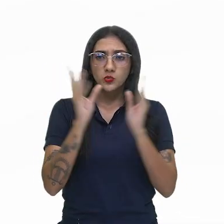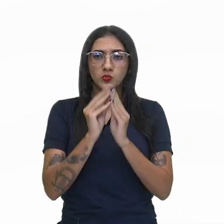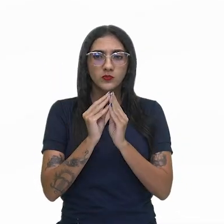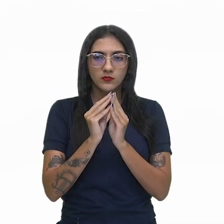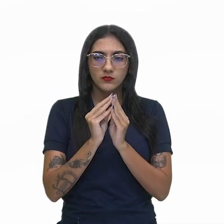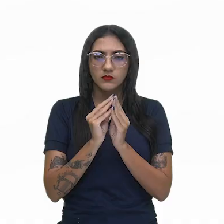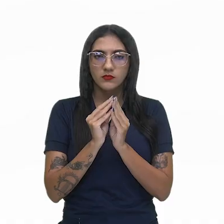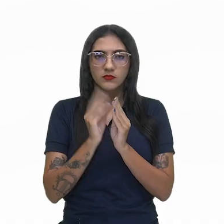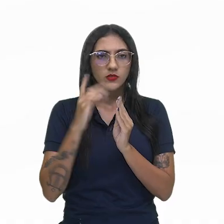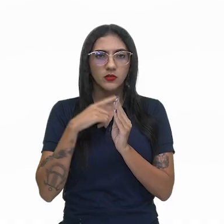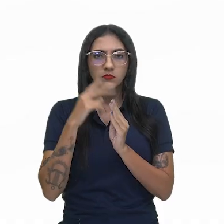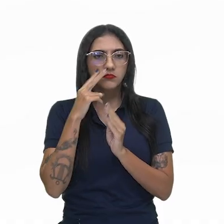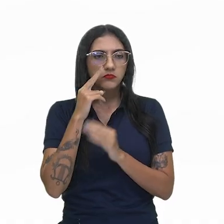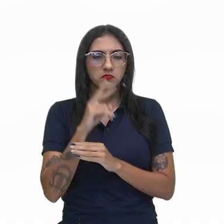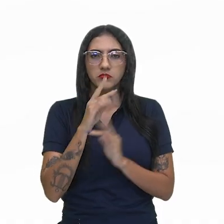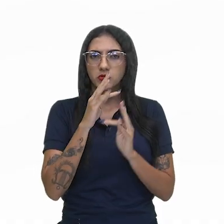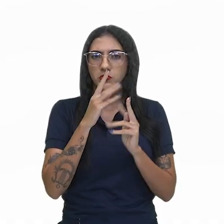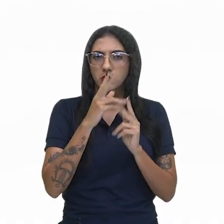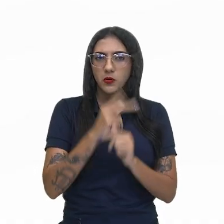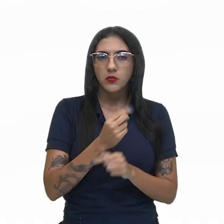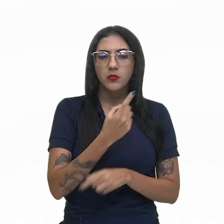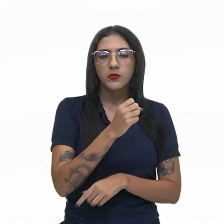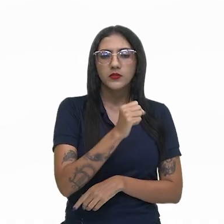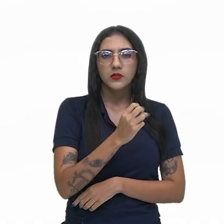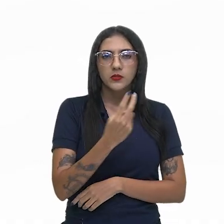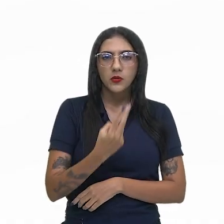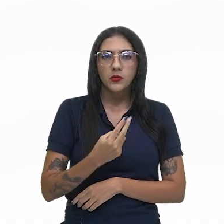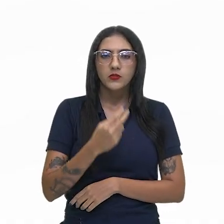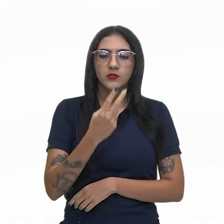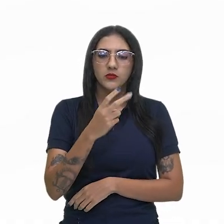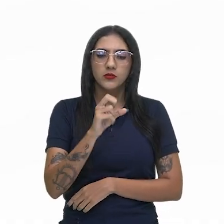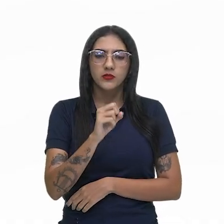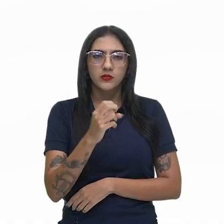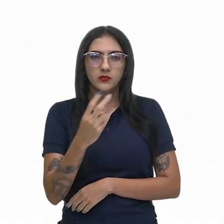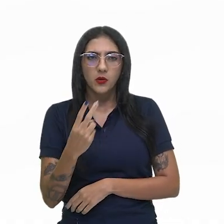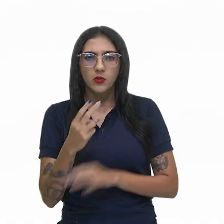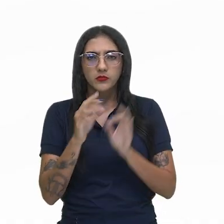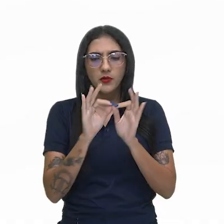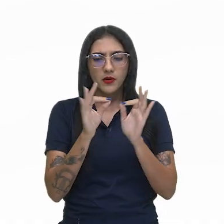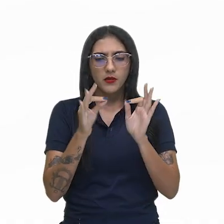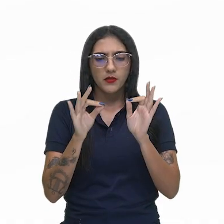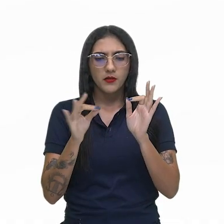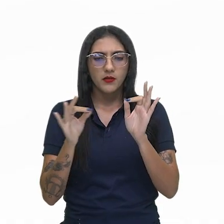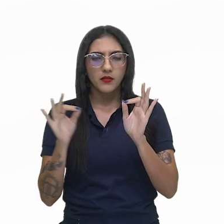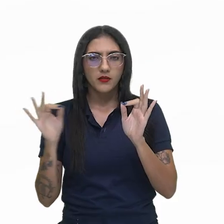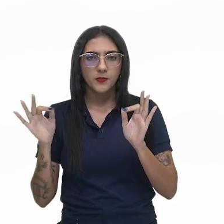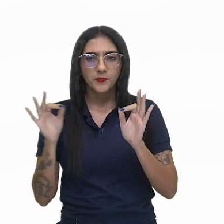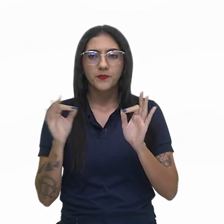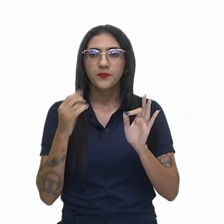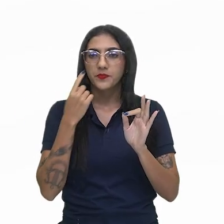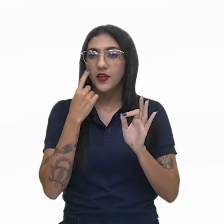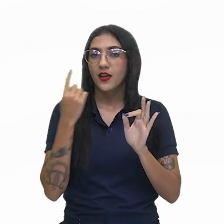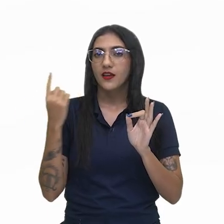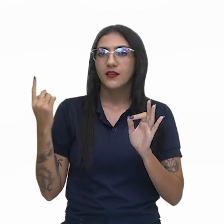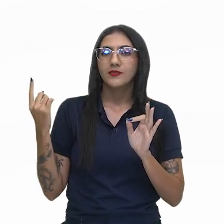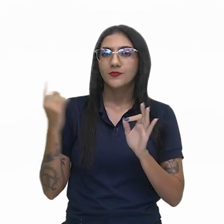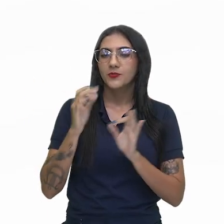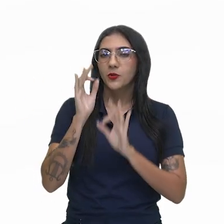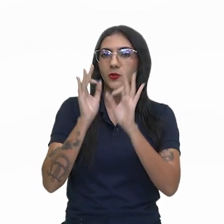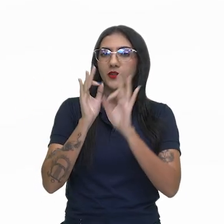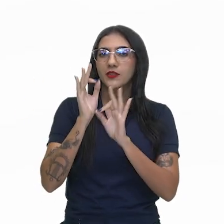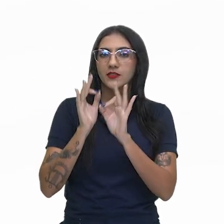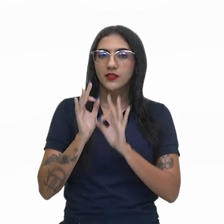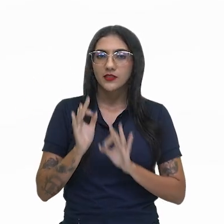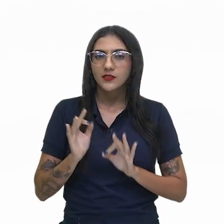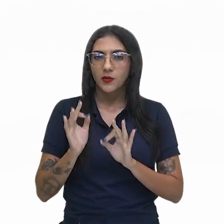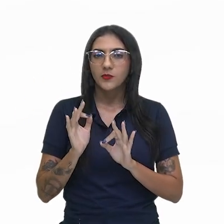estou olhando o diagrama todinho, 1s2, 2s2, 2p6, o diagrama todinho, faz-se essa leitura aí até chegar